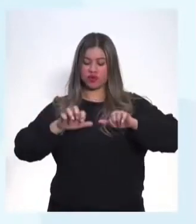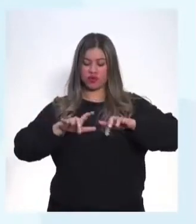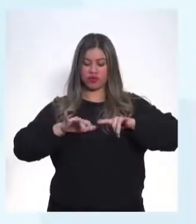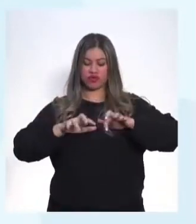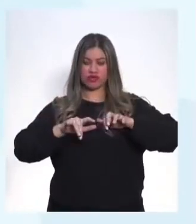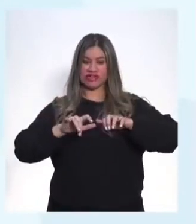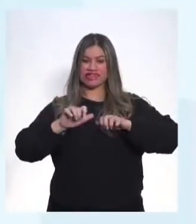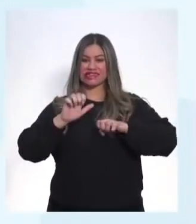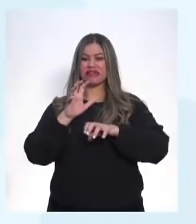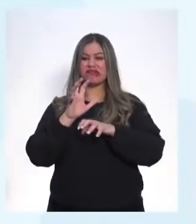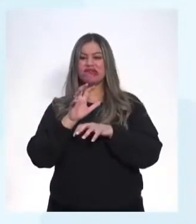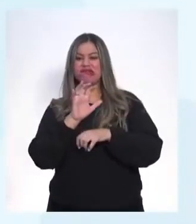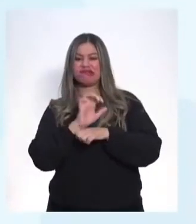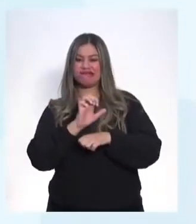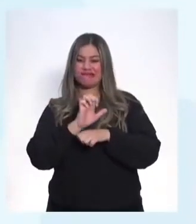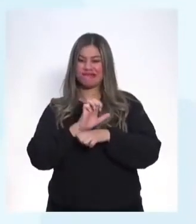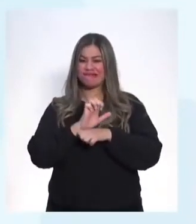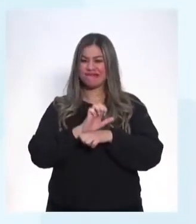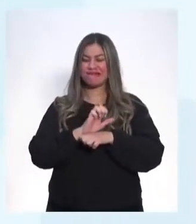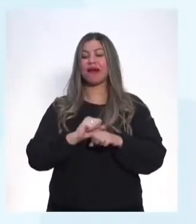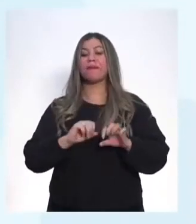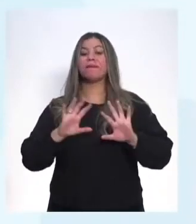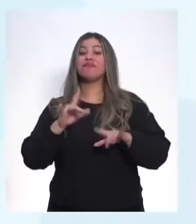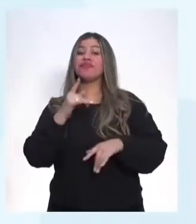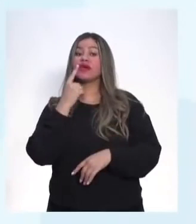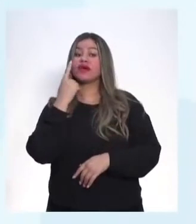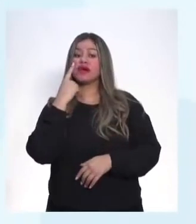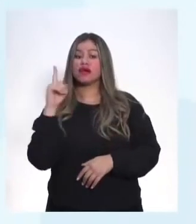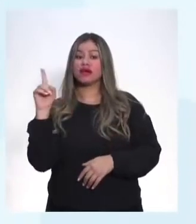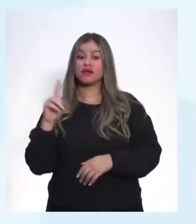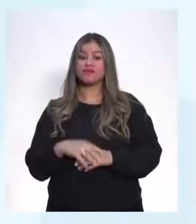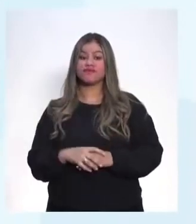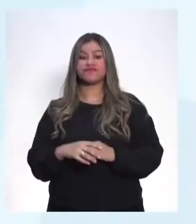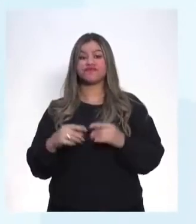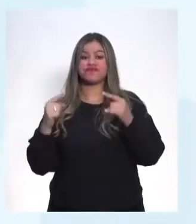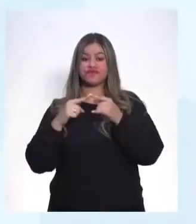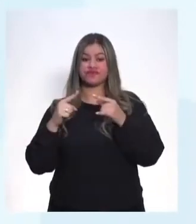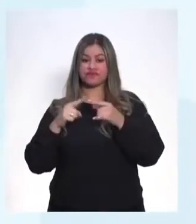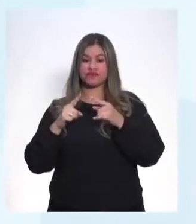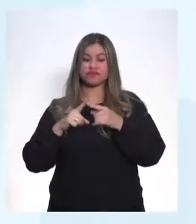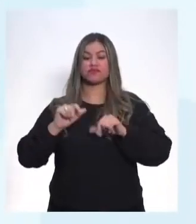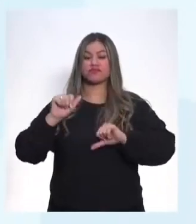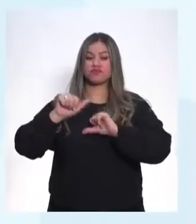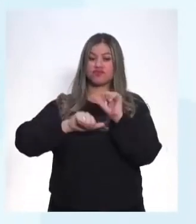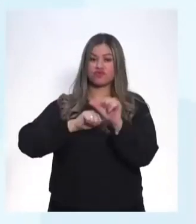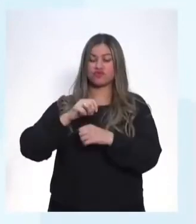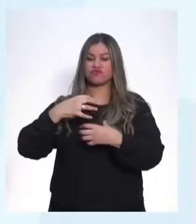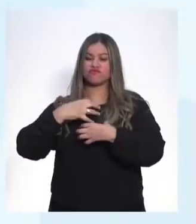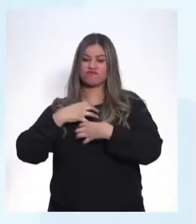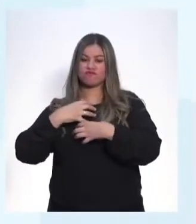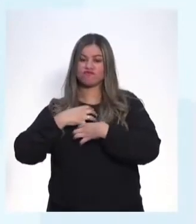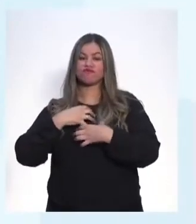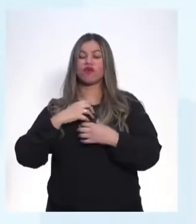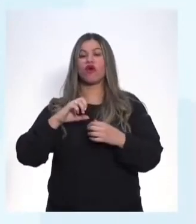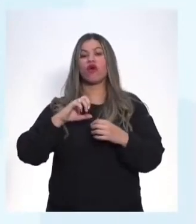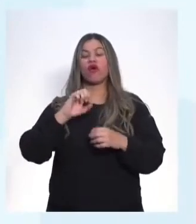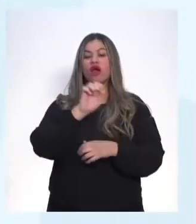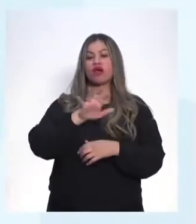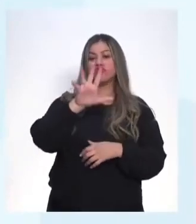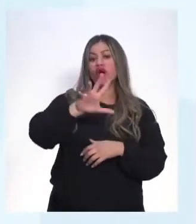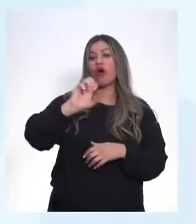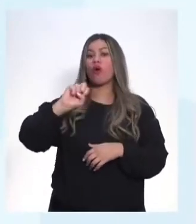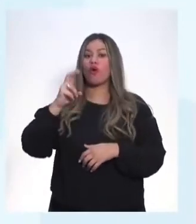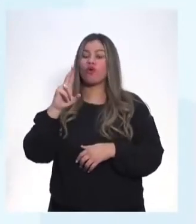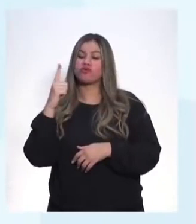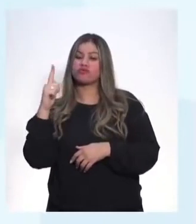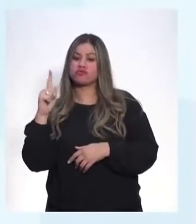travando. Então vai, ó, variações regionais ou geográficas. Esse tipo de variação ocorre de acordo